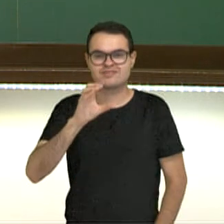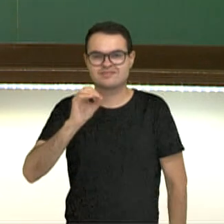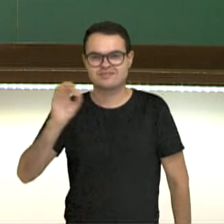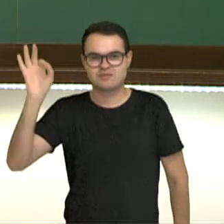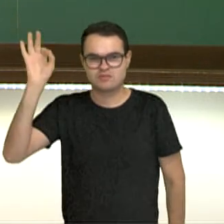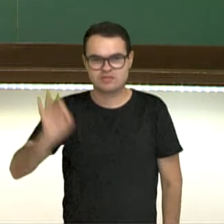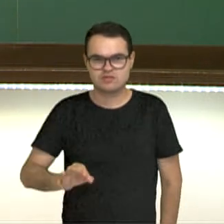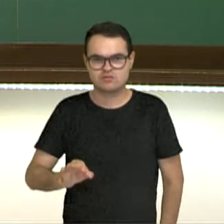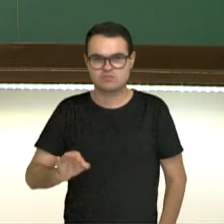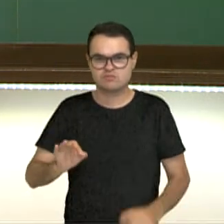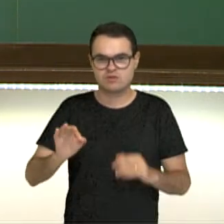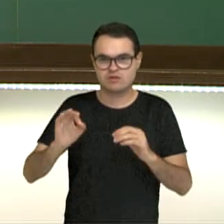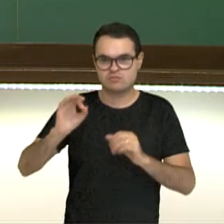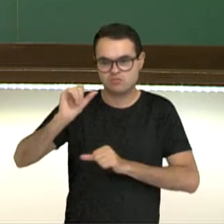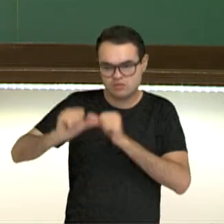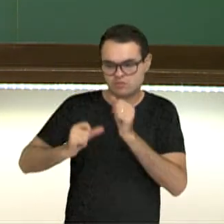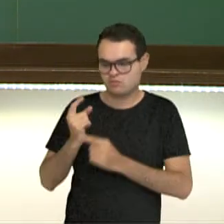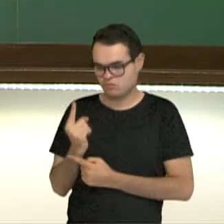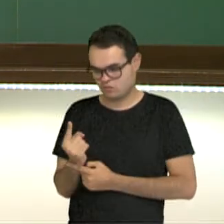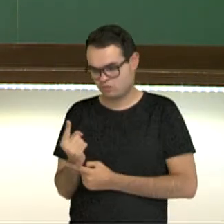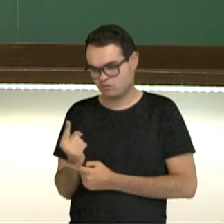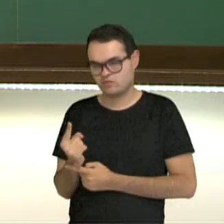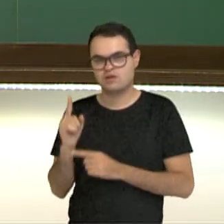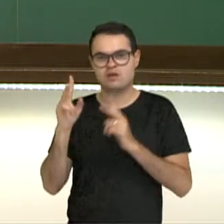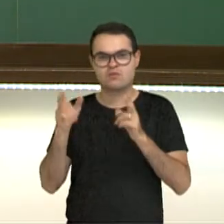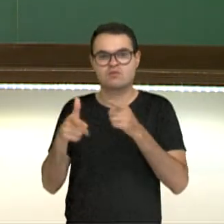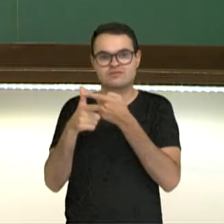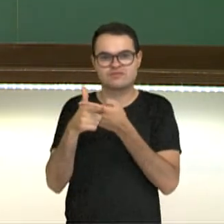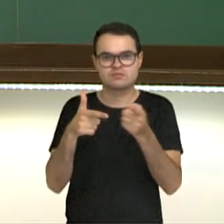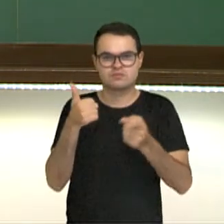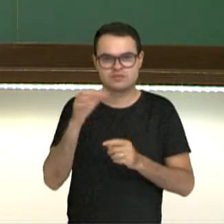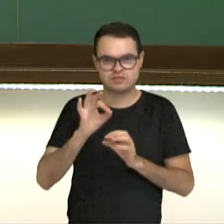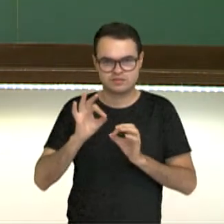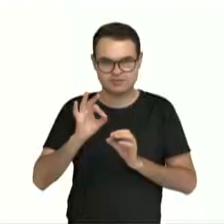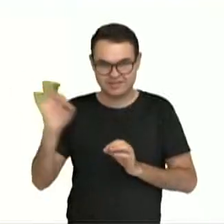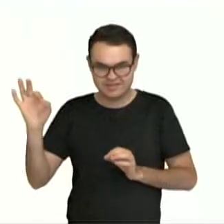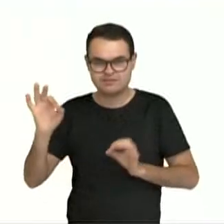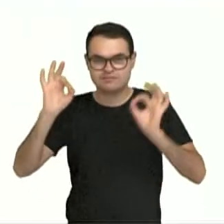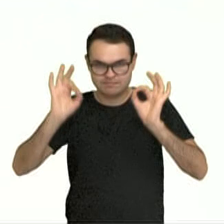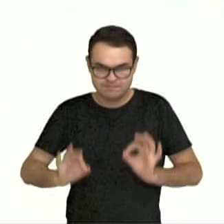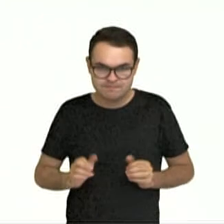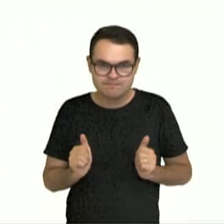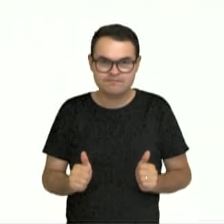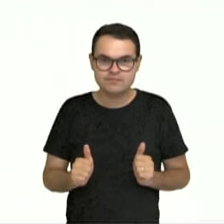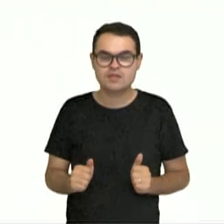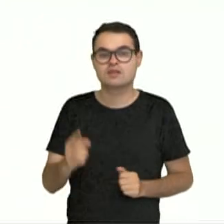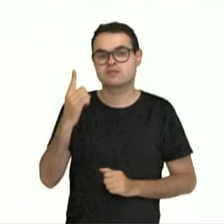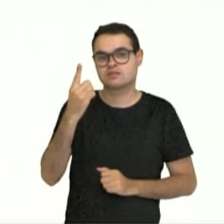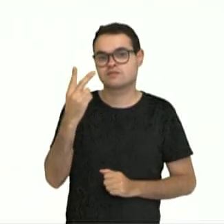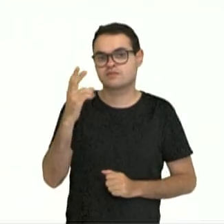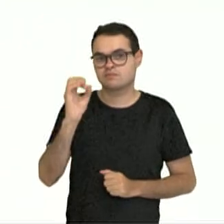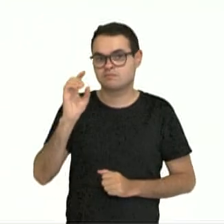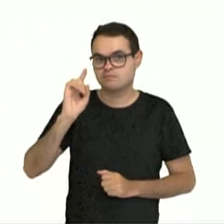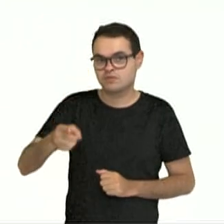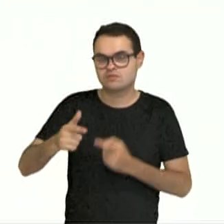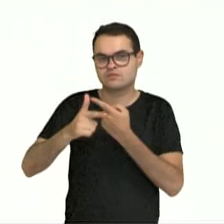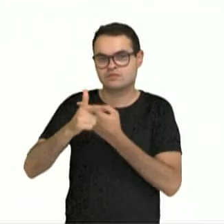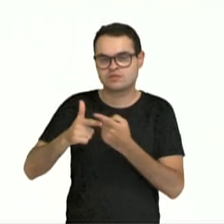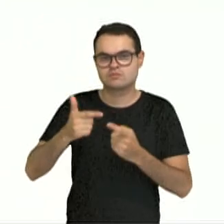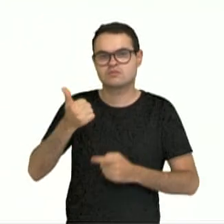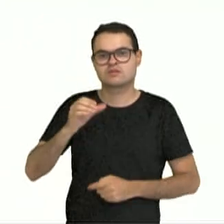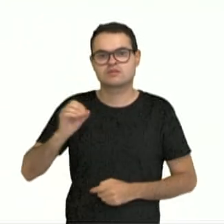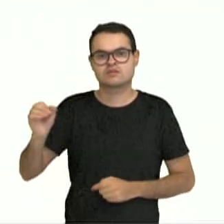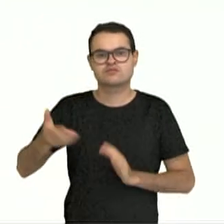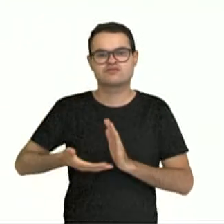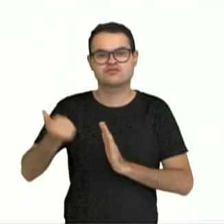para virar 1 é como se eu dividisse por 100, não é? Então, eu vou pegar o 120 mil e dividir por 100, é só eu tirar esses